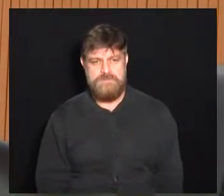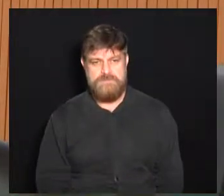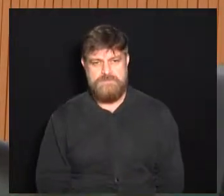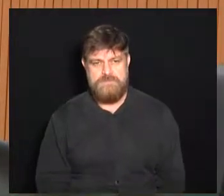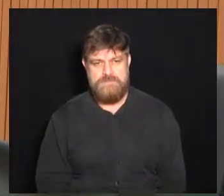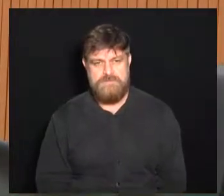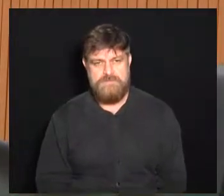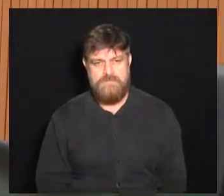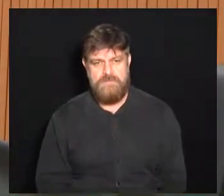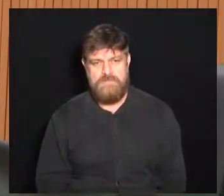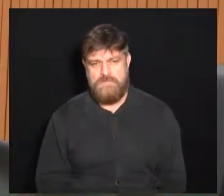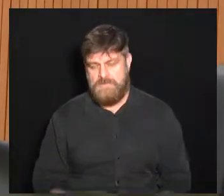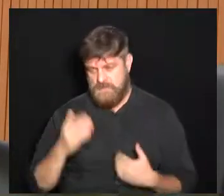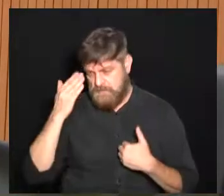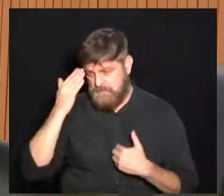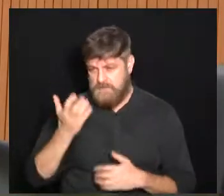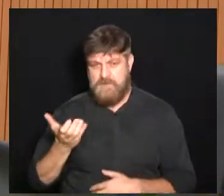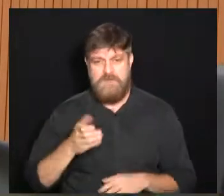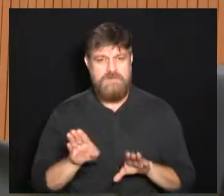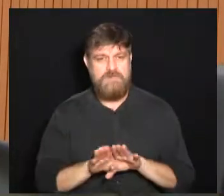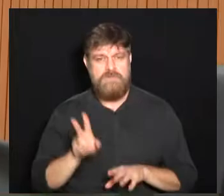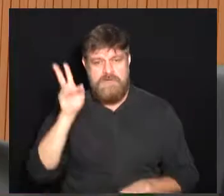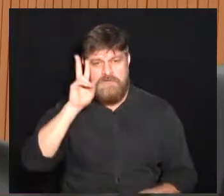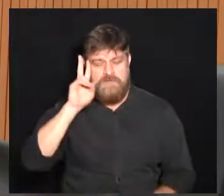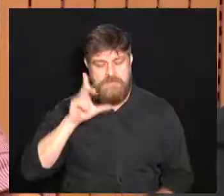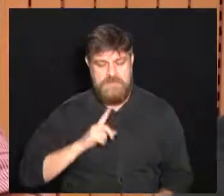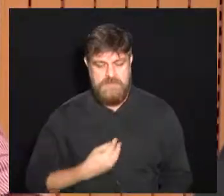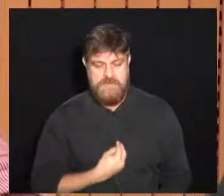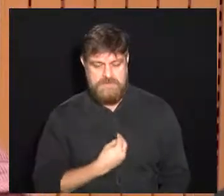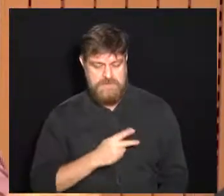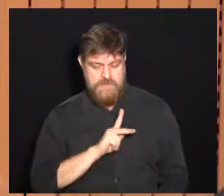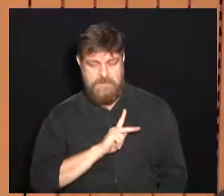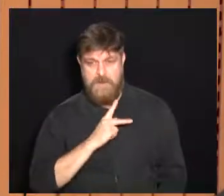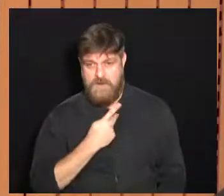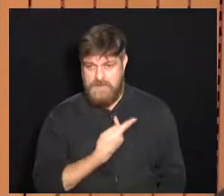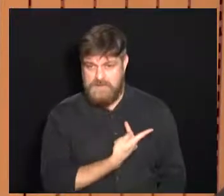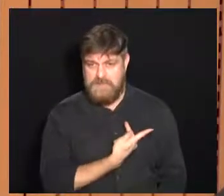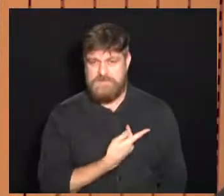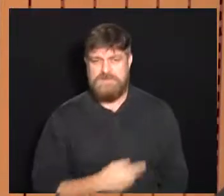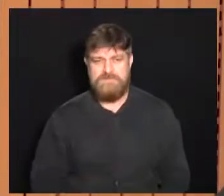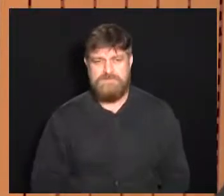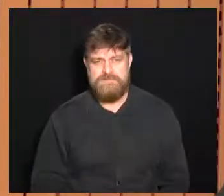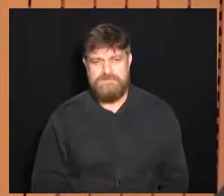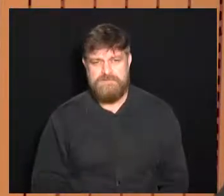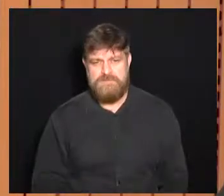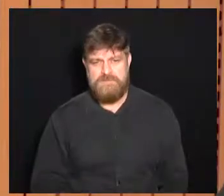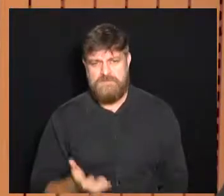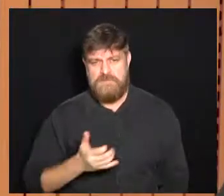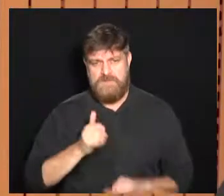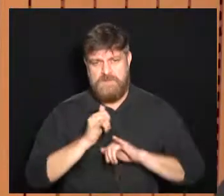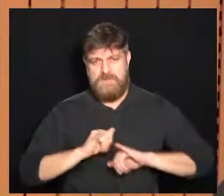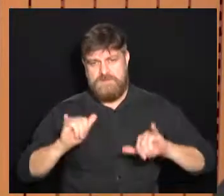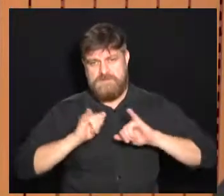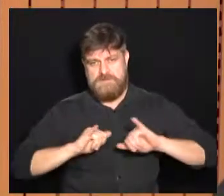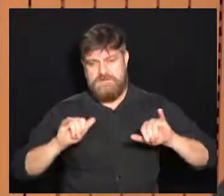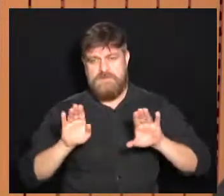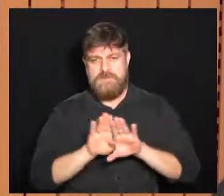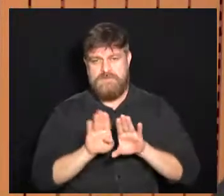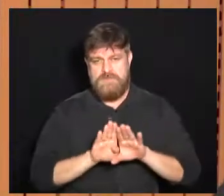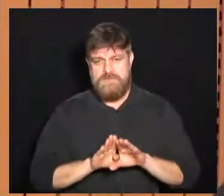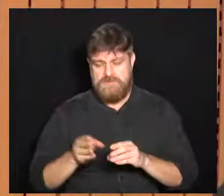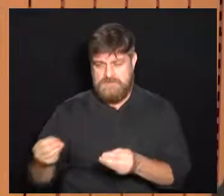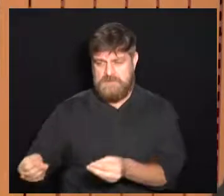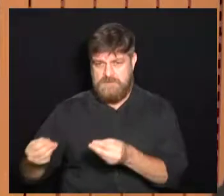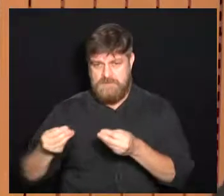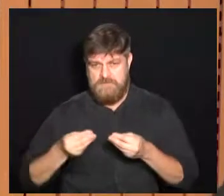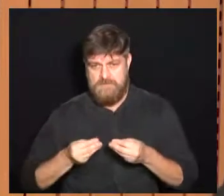Felipe, obrigado. Quero também anunciar a presença do vereador Paulo Haddad, né? Dizer que também já chegou aqui para a